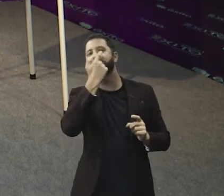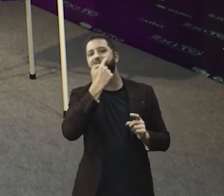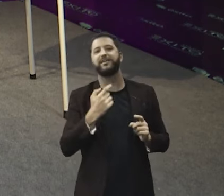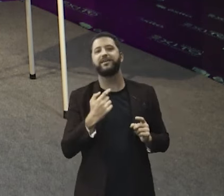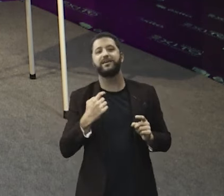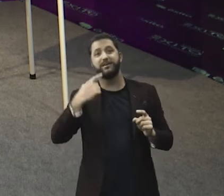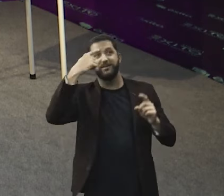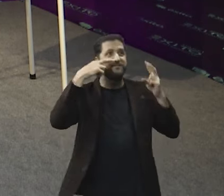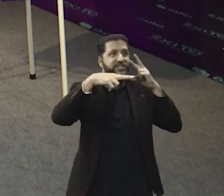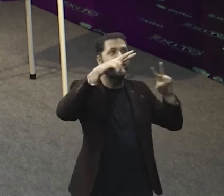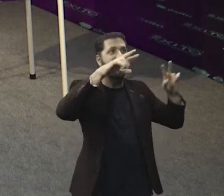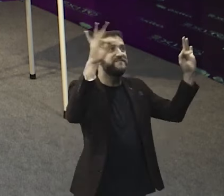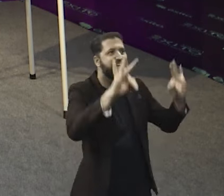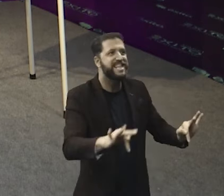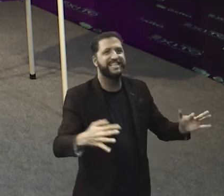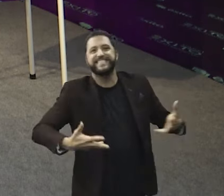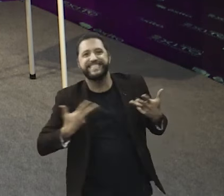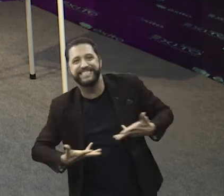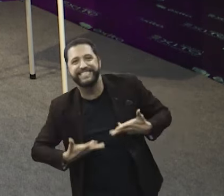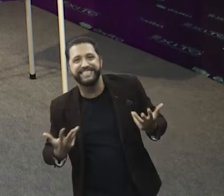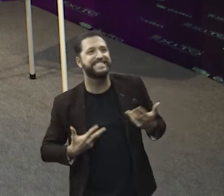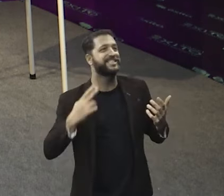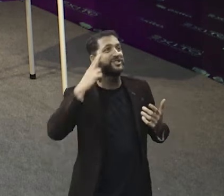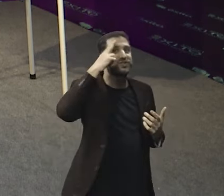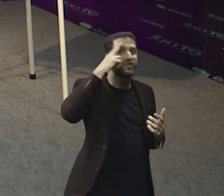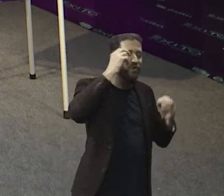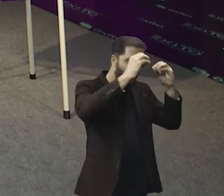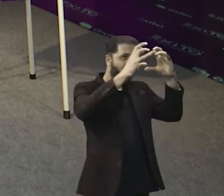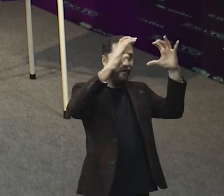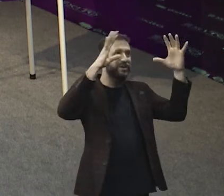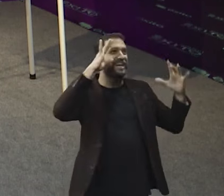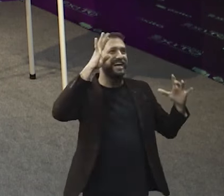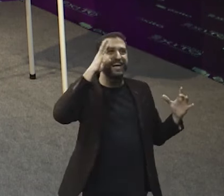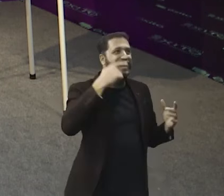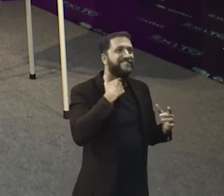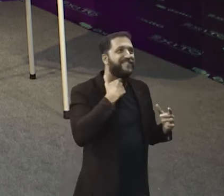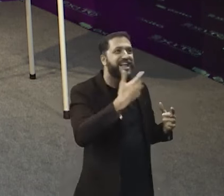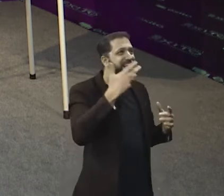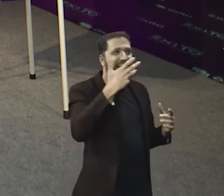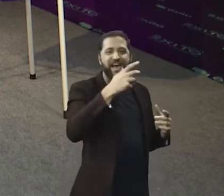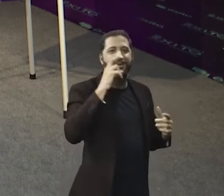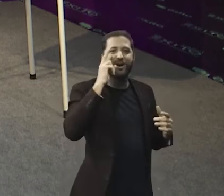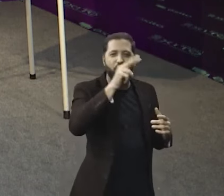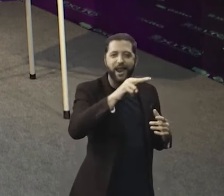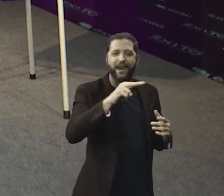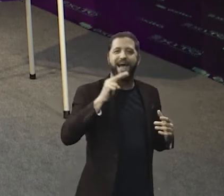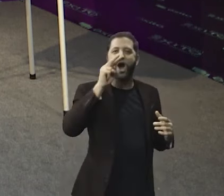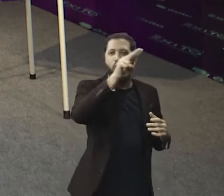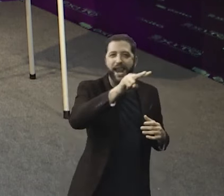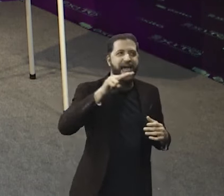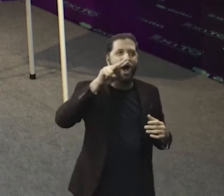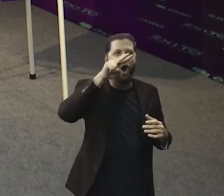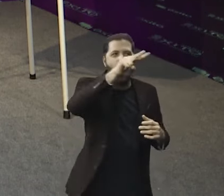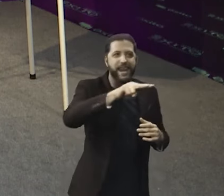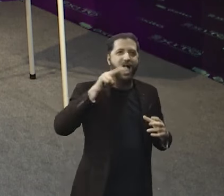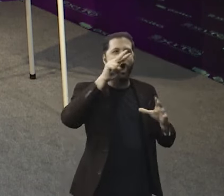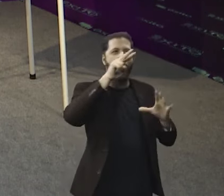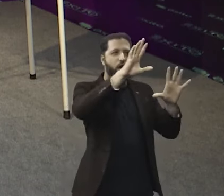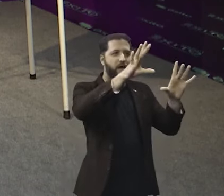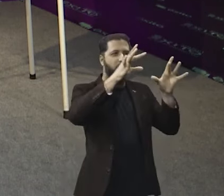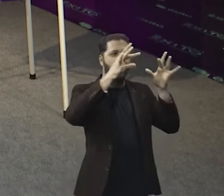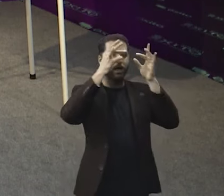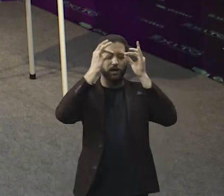tô satisfeita começo a visualizar os meus sonhos porque também o que o cérebro não consegue conceber você não consegue realizar no mundo físico então é muito